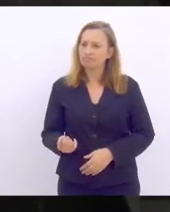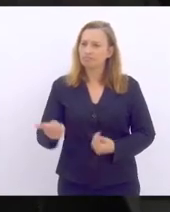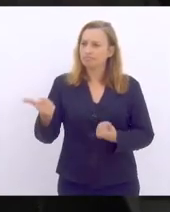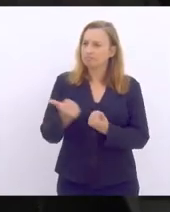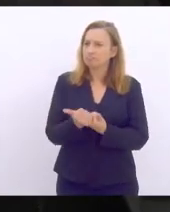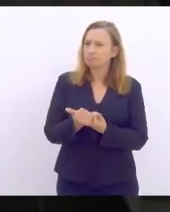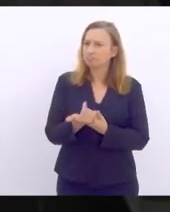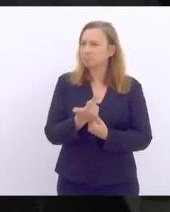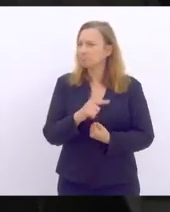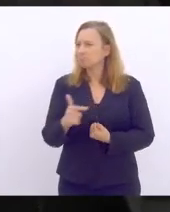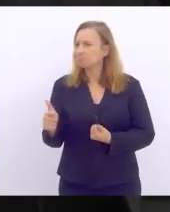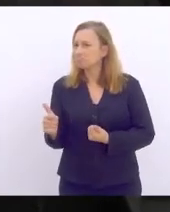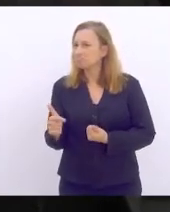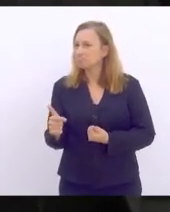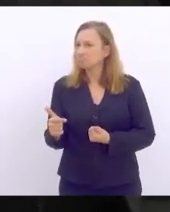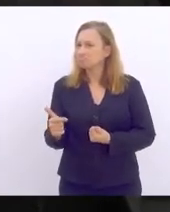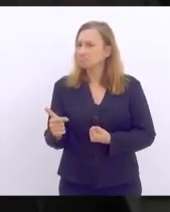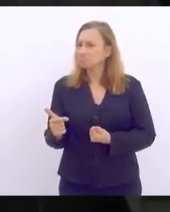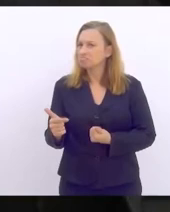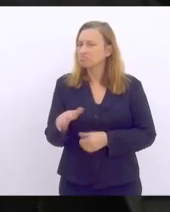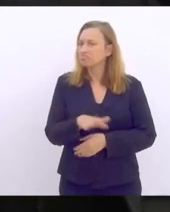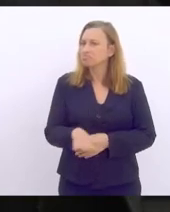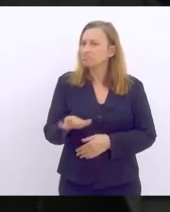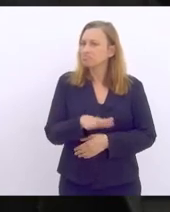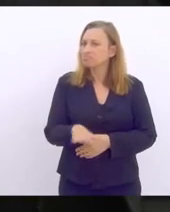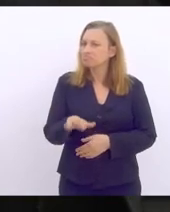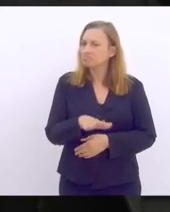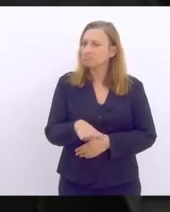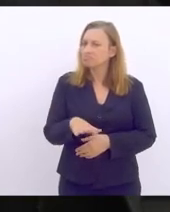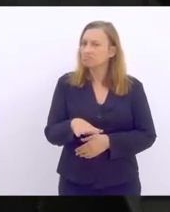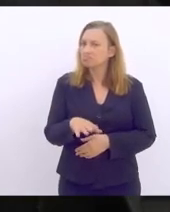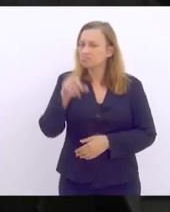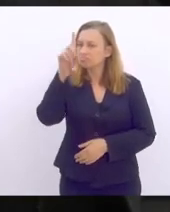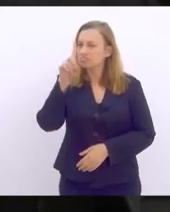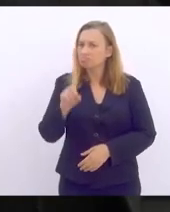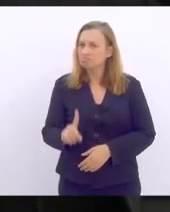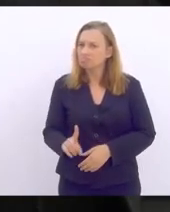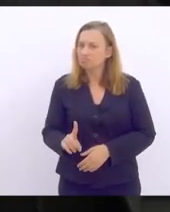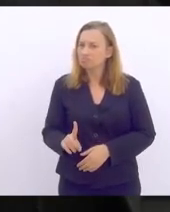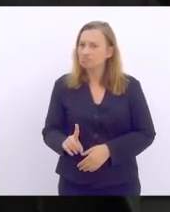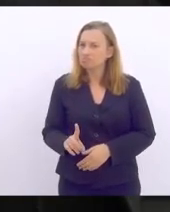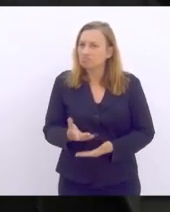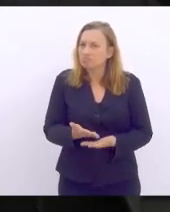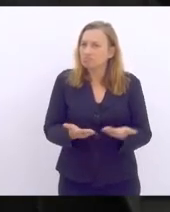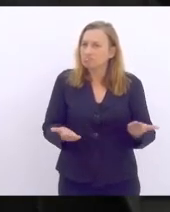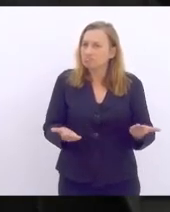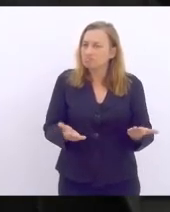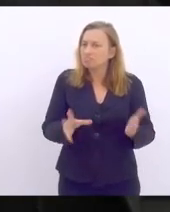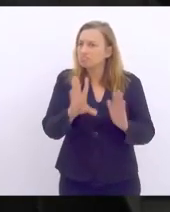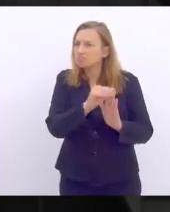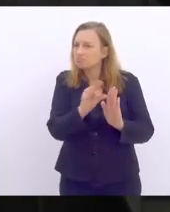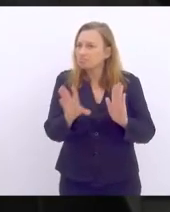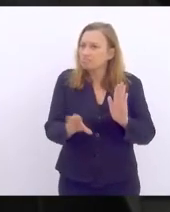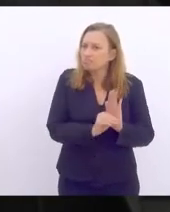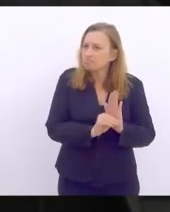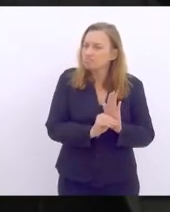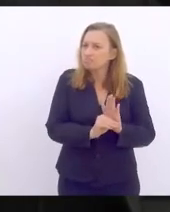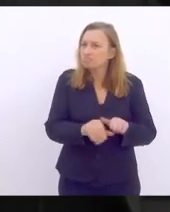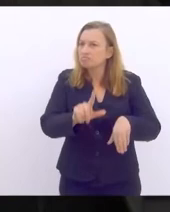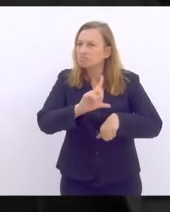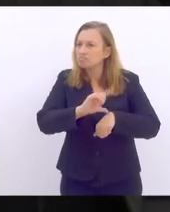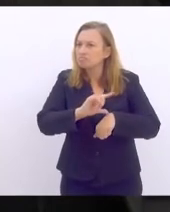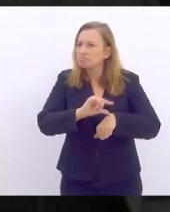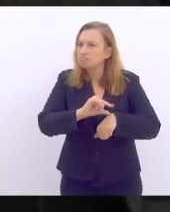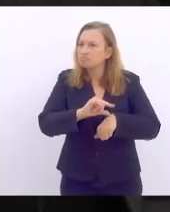apoios sem apoio crianças com deficiências perdem conteúdo tem horário